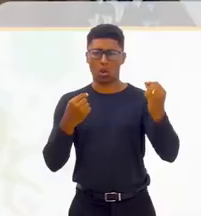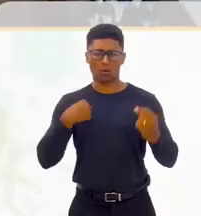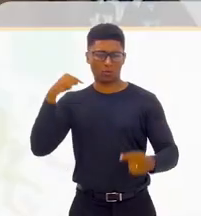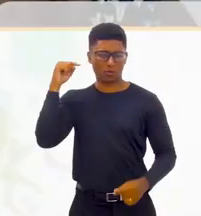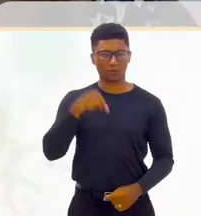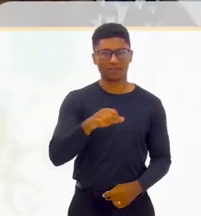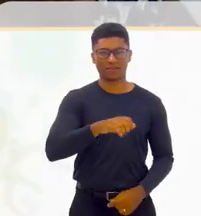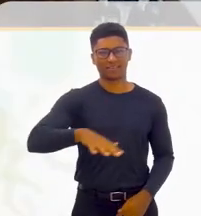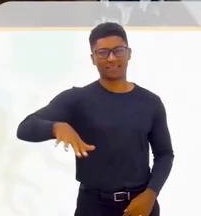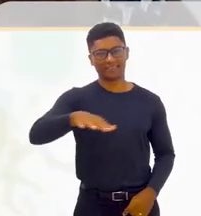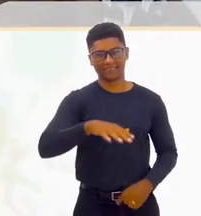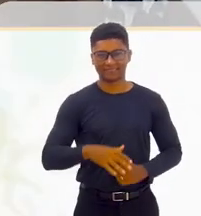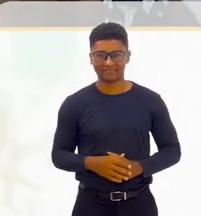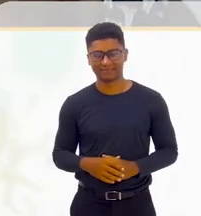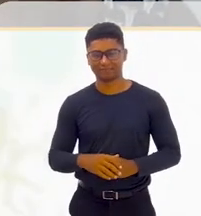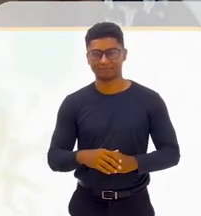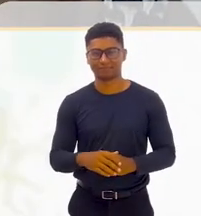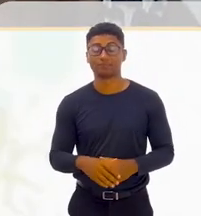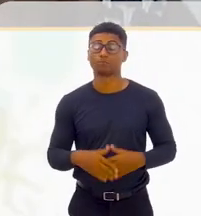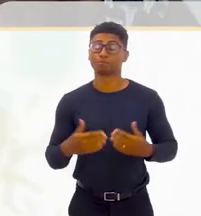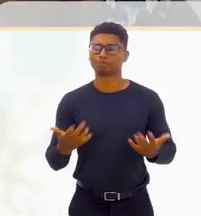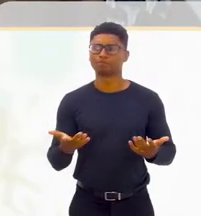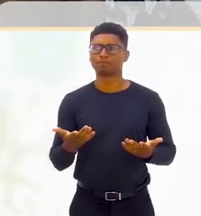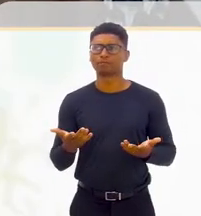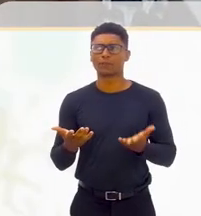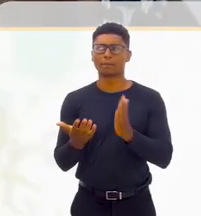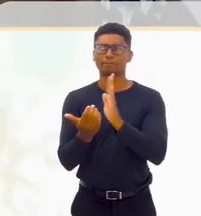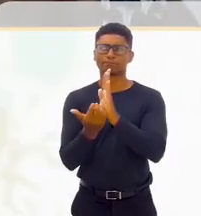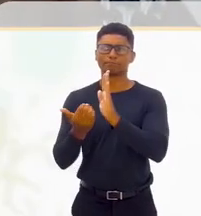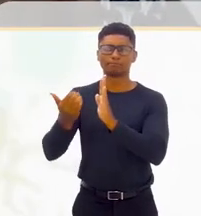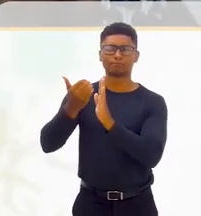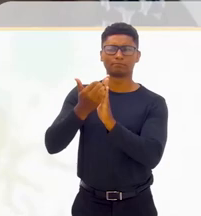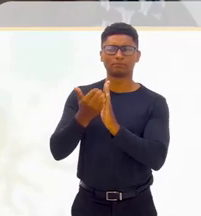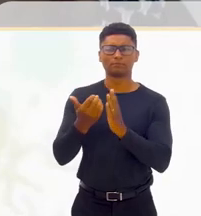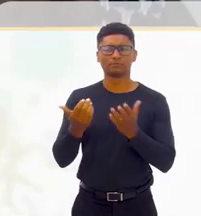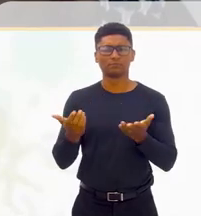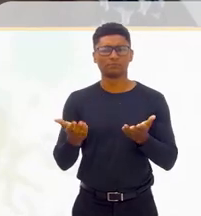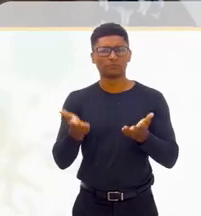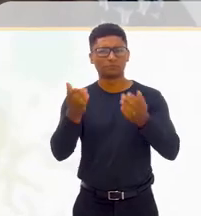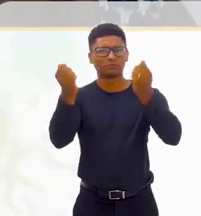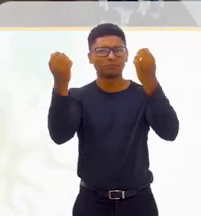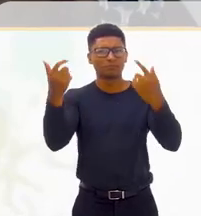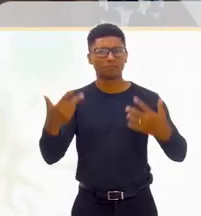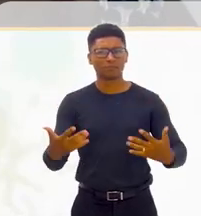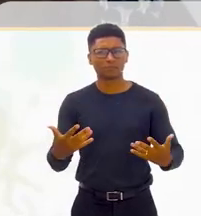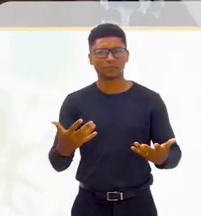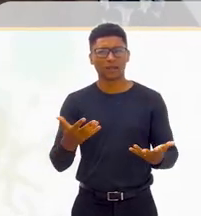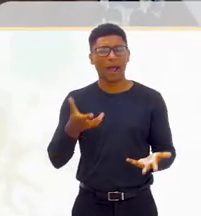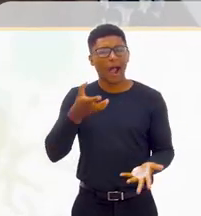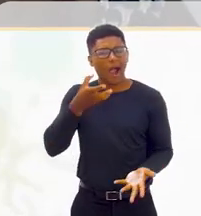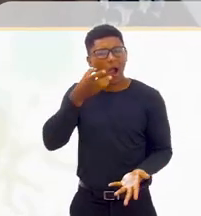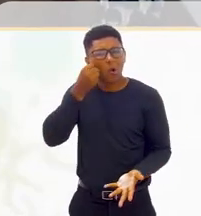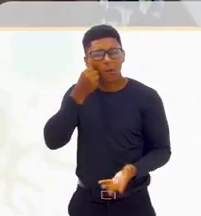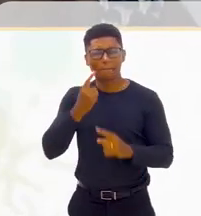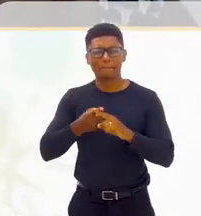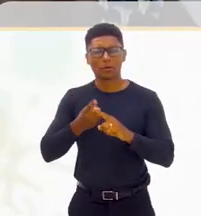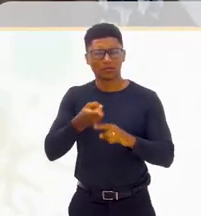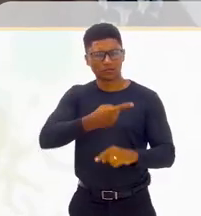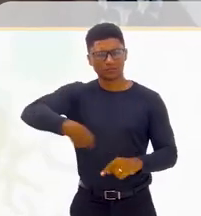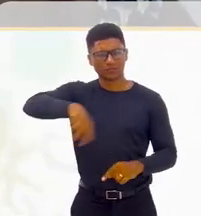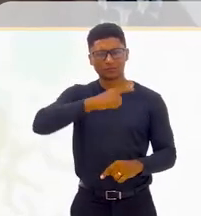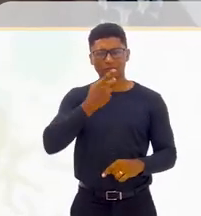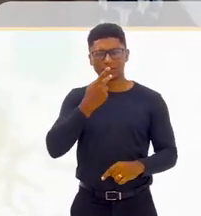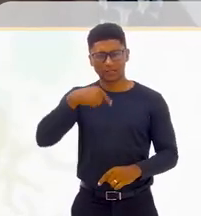área. É, eu queria entrar um pouquinho mais nessa questão da adoção, porque quando a gente fala